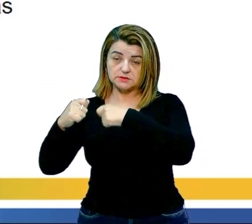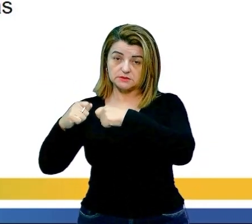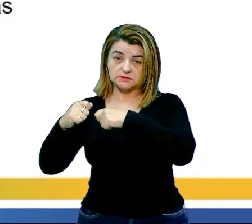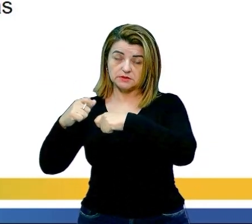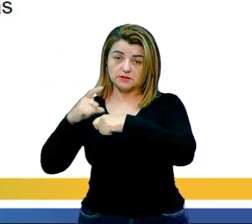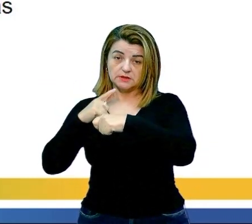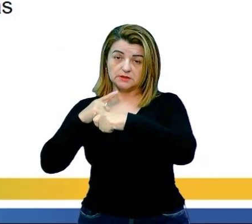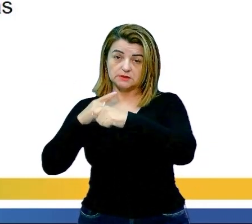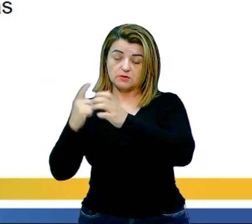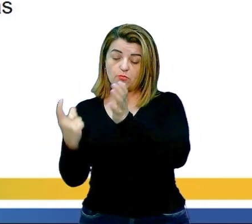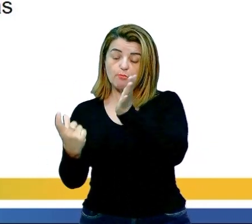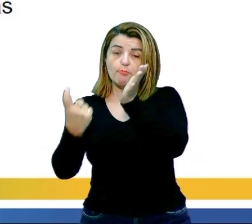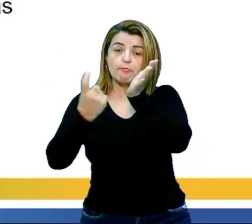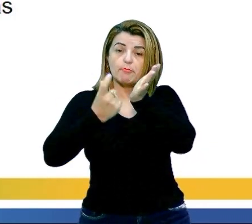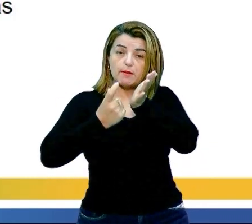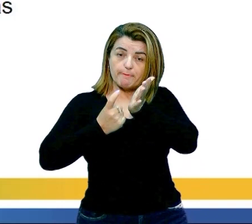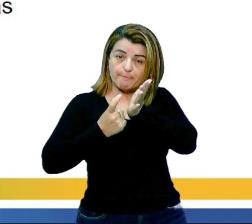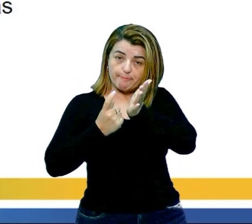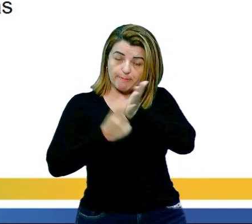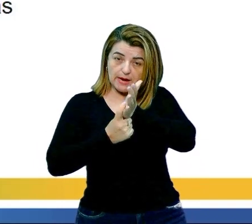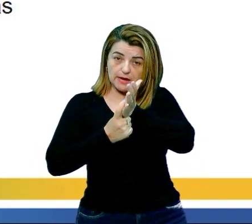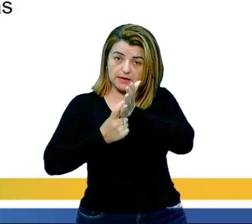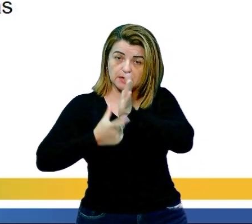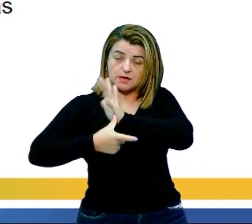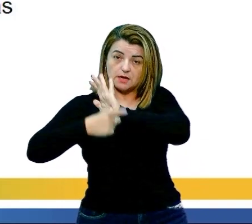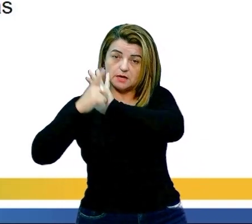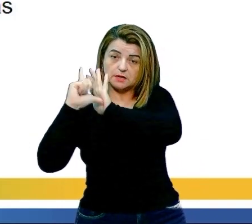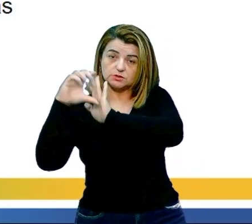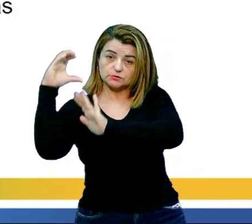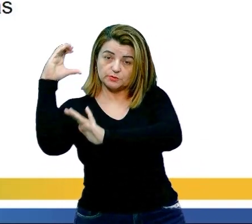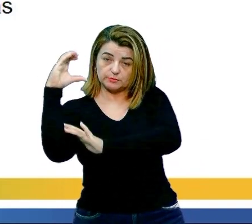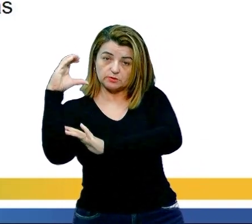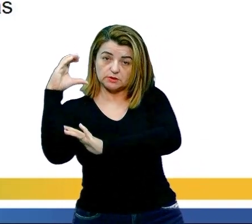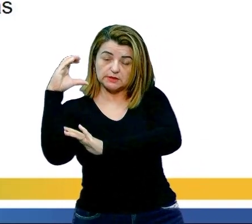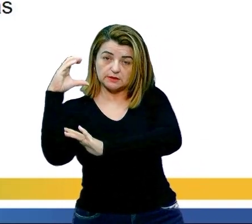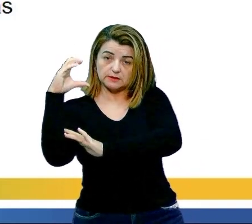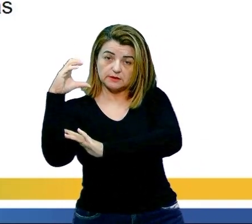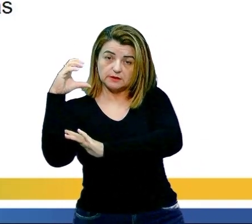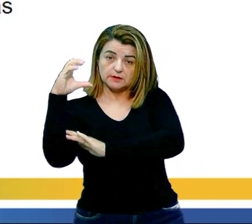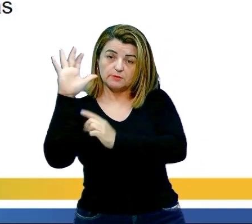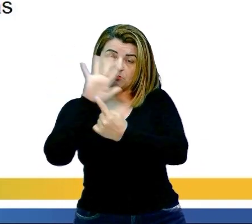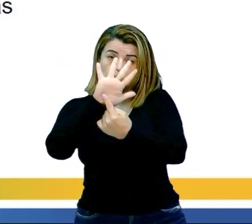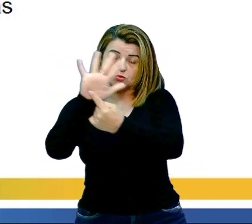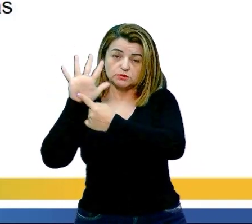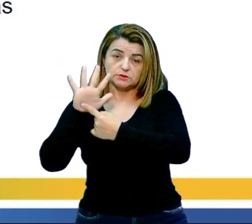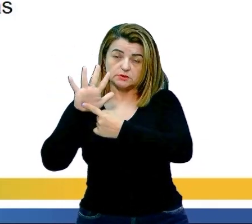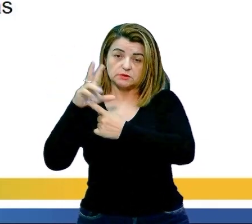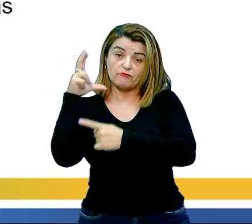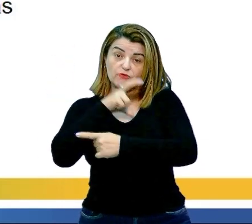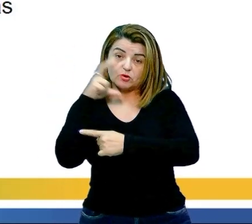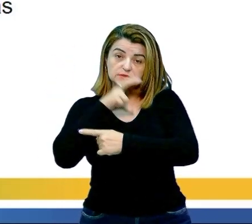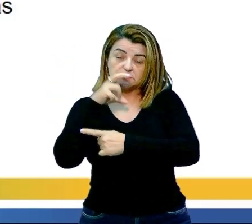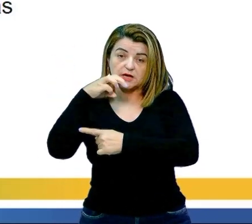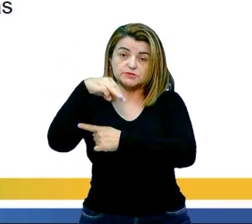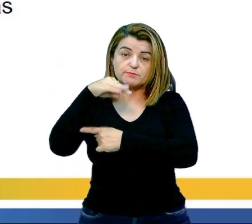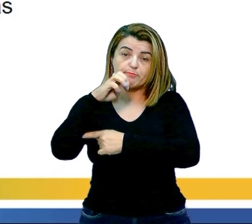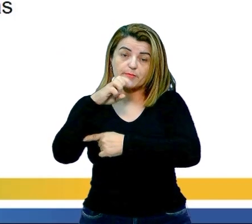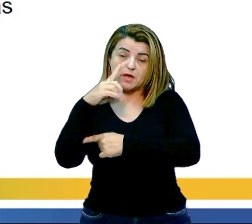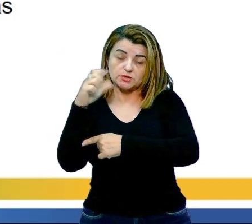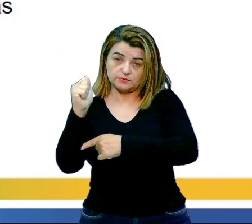uma placa antes do primeiro radar, informando a velocidade média,